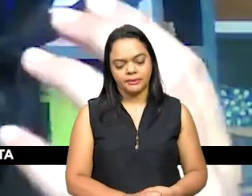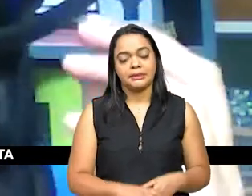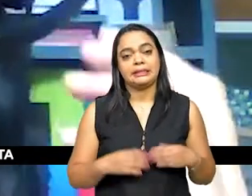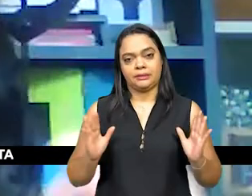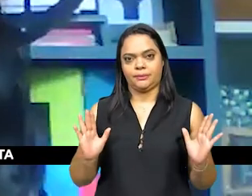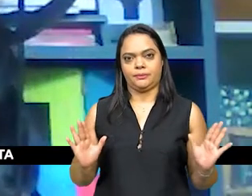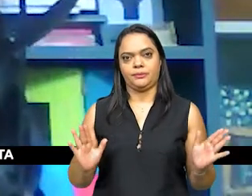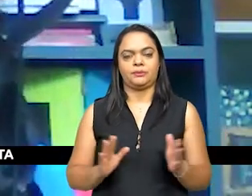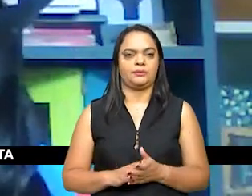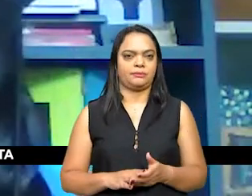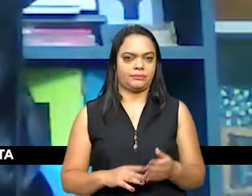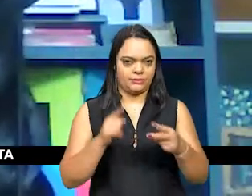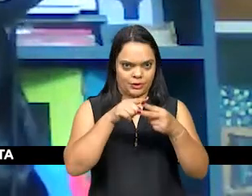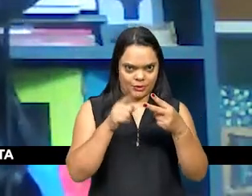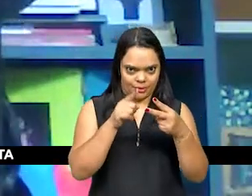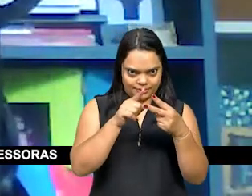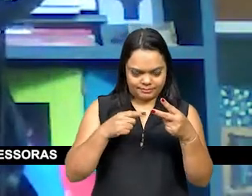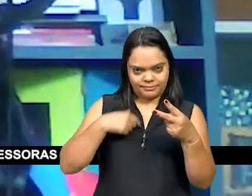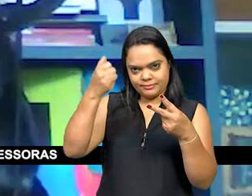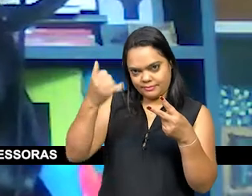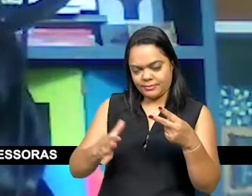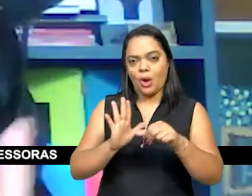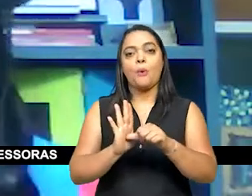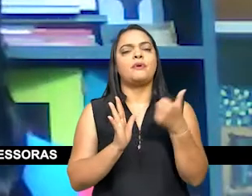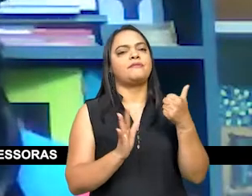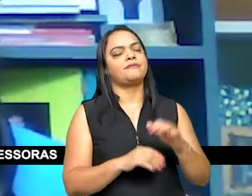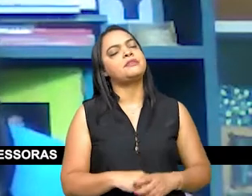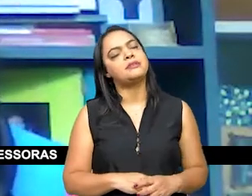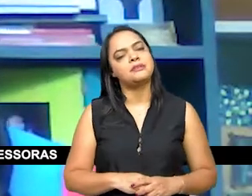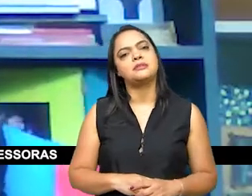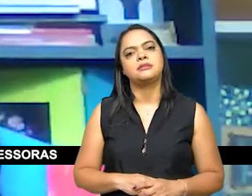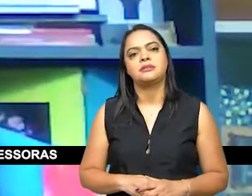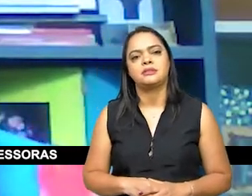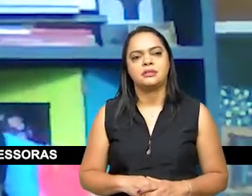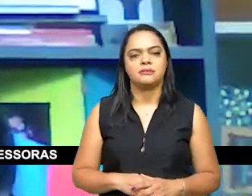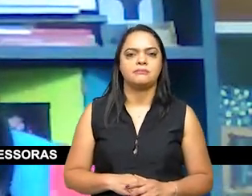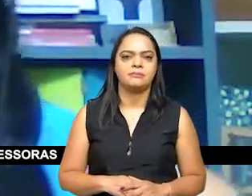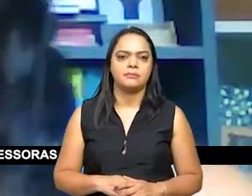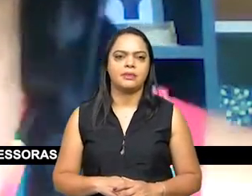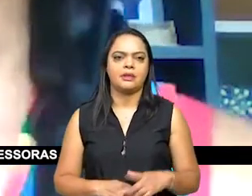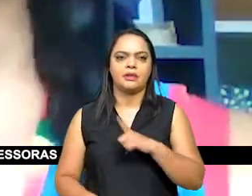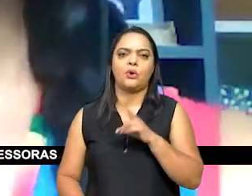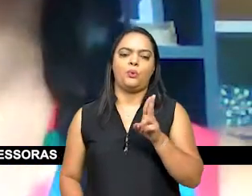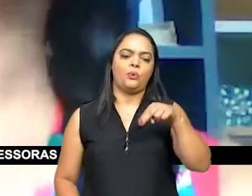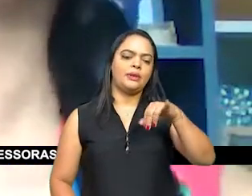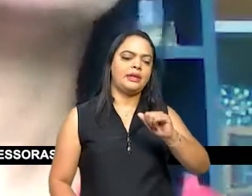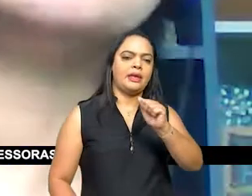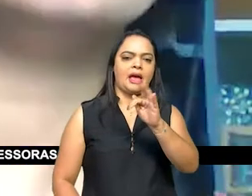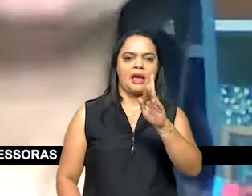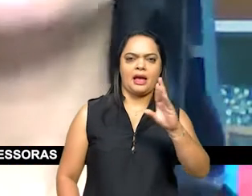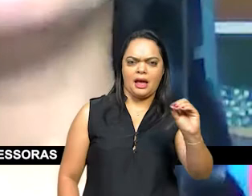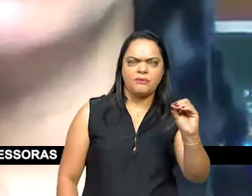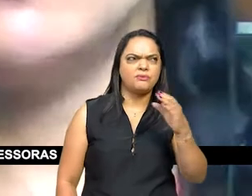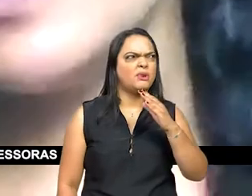assim, só um episódio, dois episódios. Certa vez, a gente estava, né, Uniafro, acho que foi na segunda